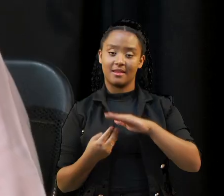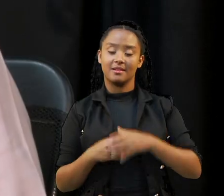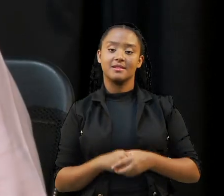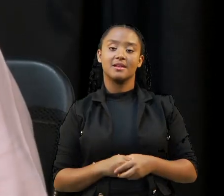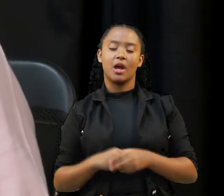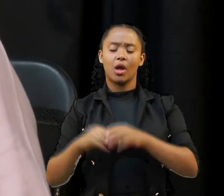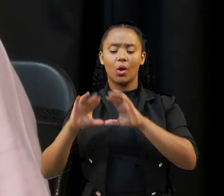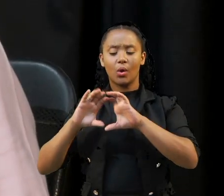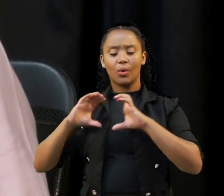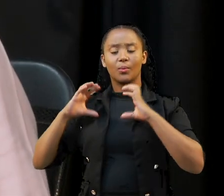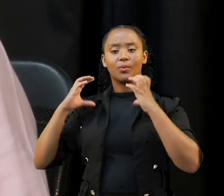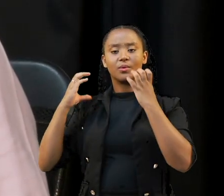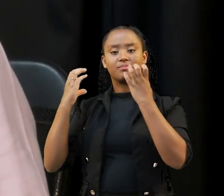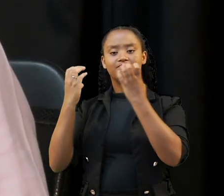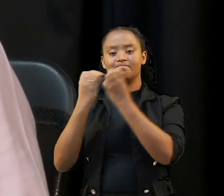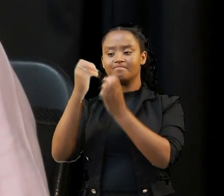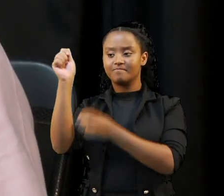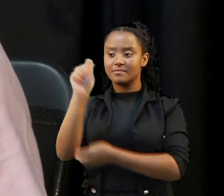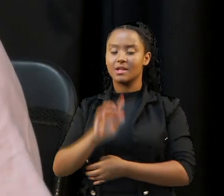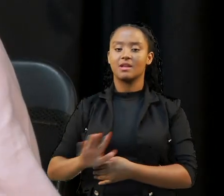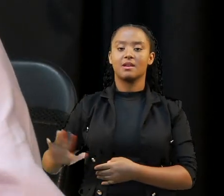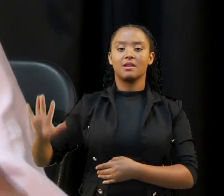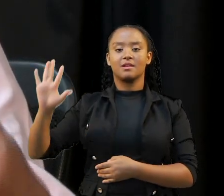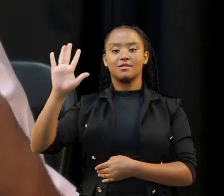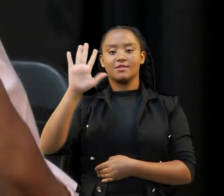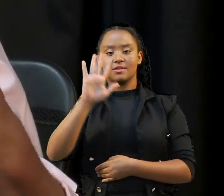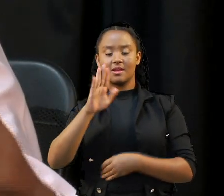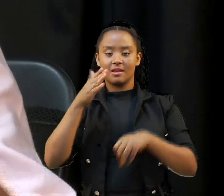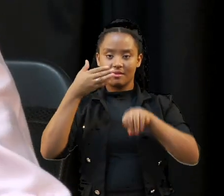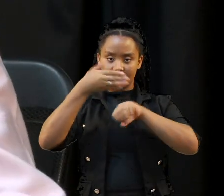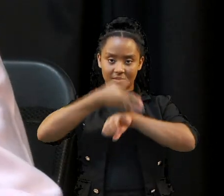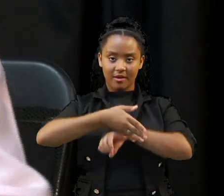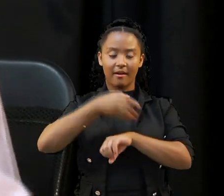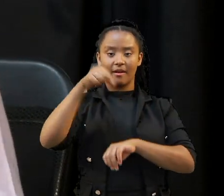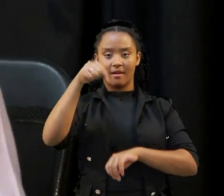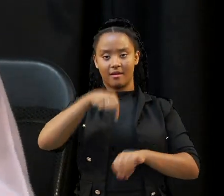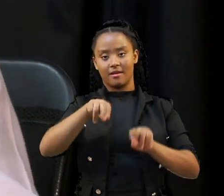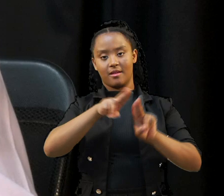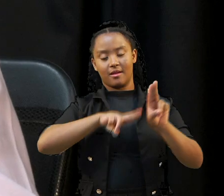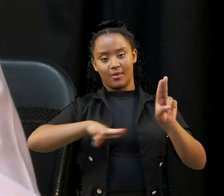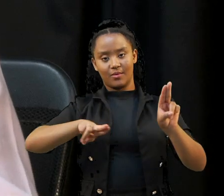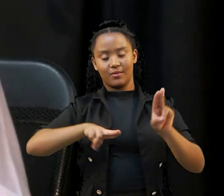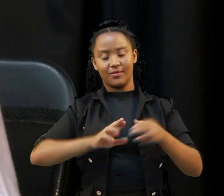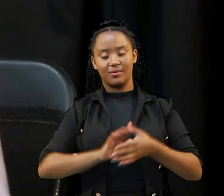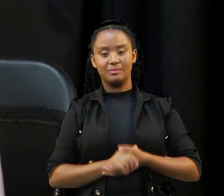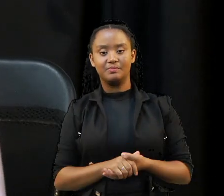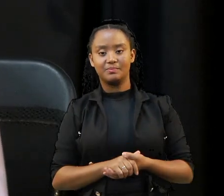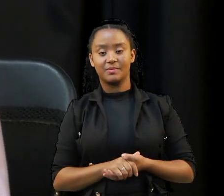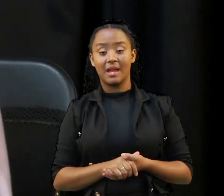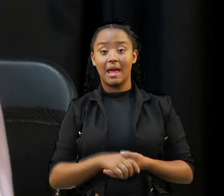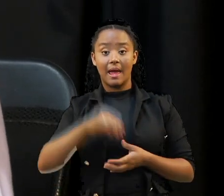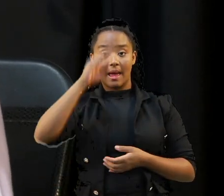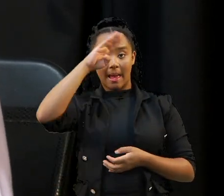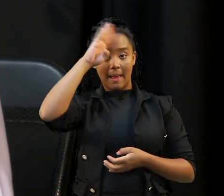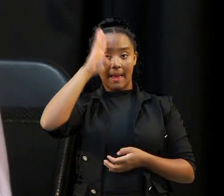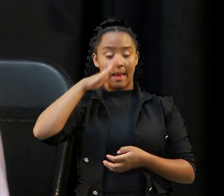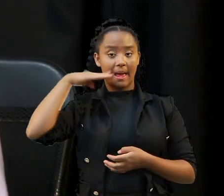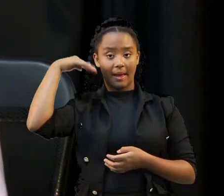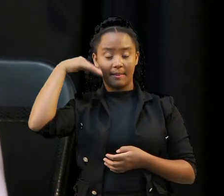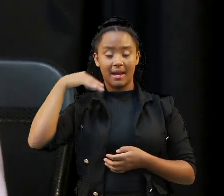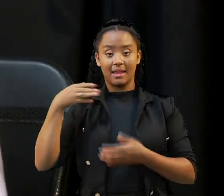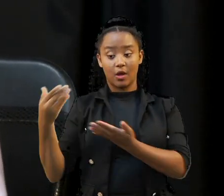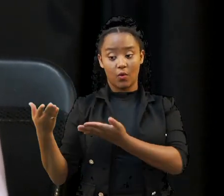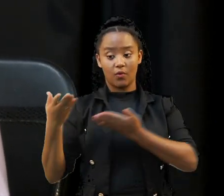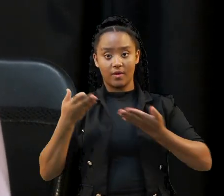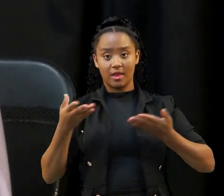terceirizadas, comunidade que constrói essa Universidade Federal de Uberlândia. A Brena,